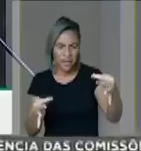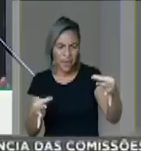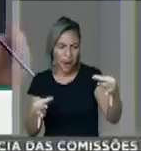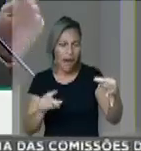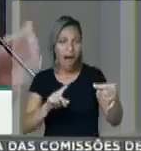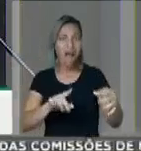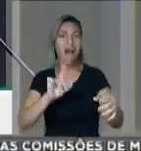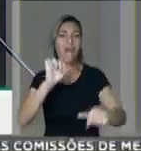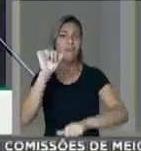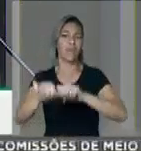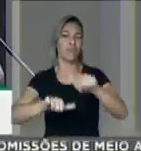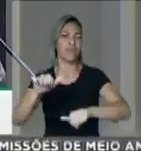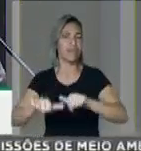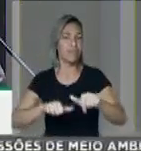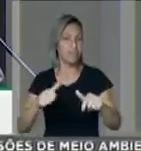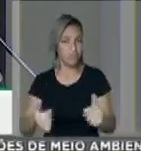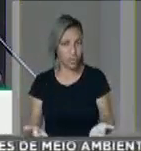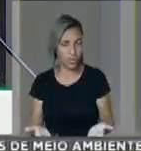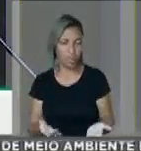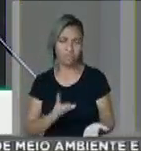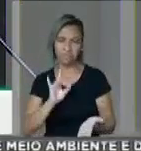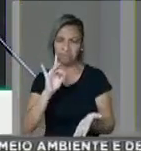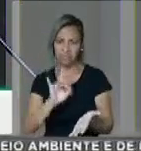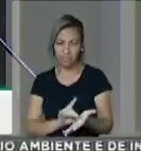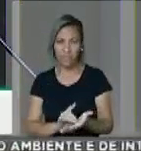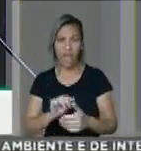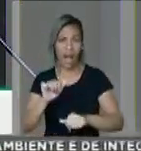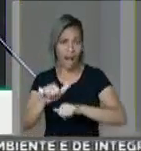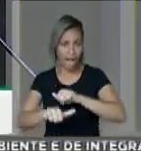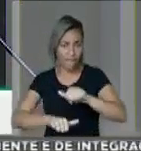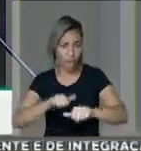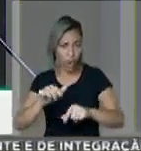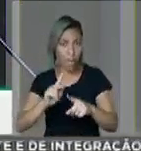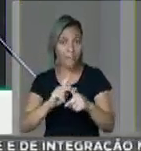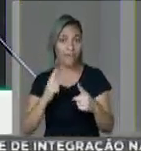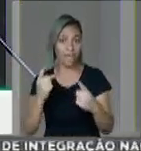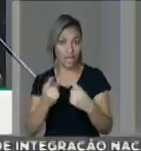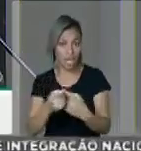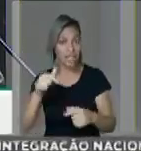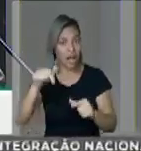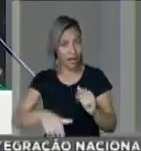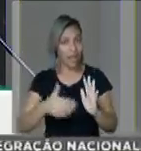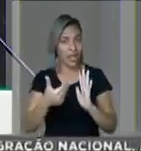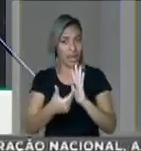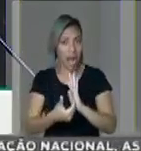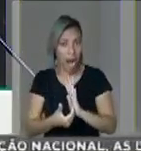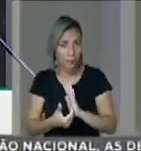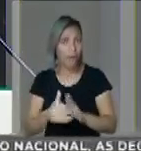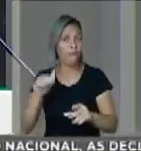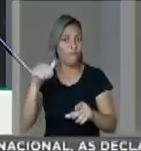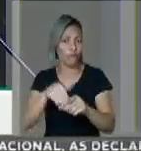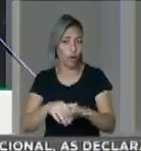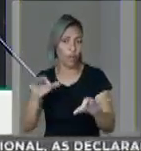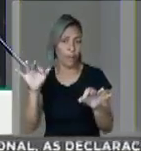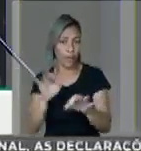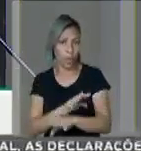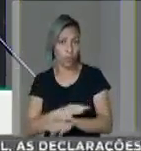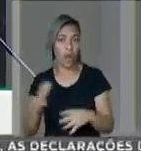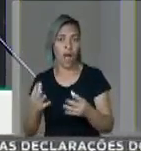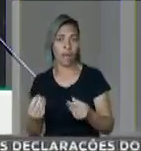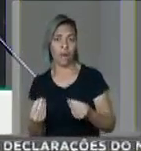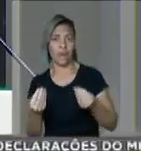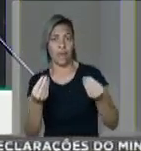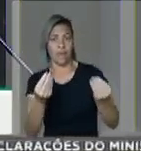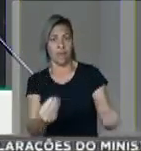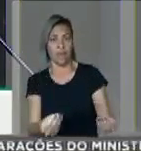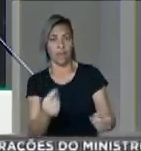Evidentemente, a reforma da Previdência, que agora seguiu para o Senado e certamente haverá